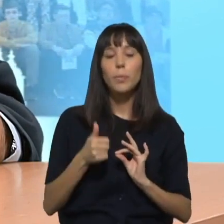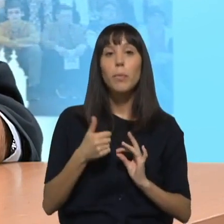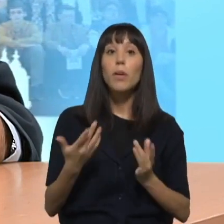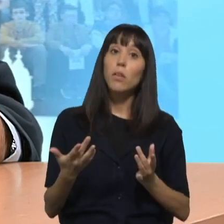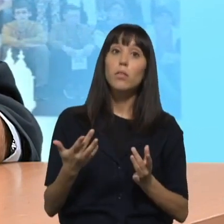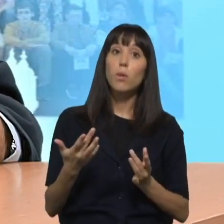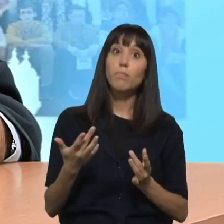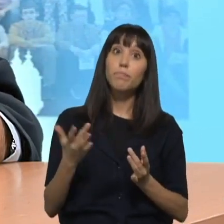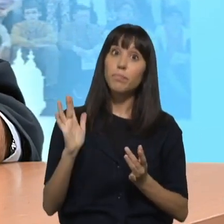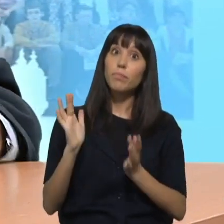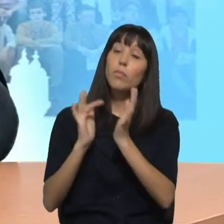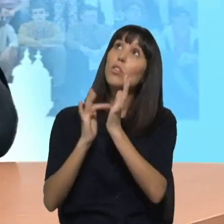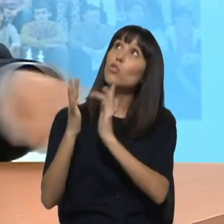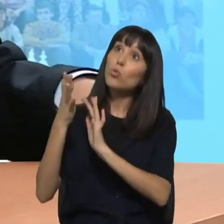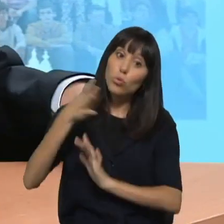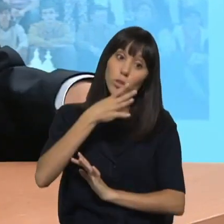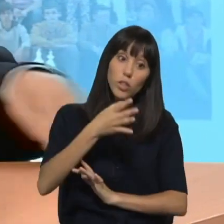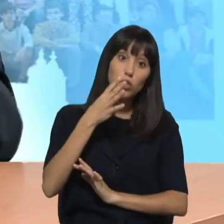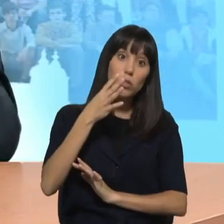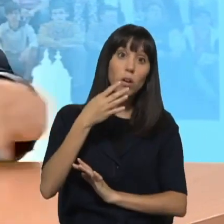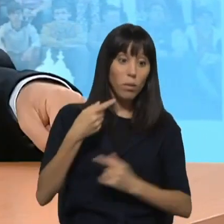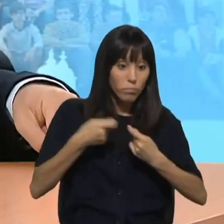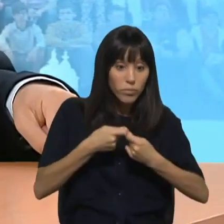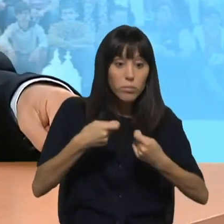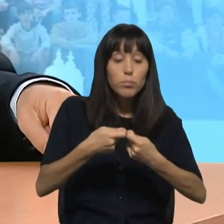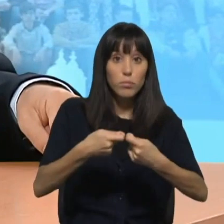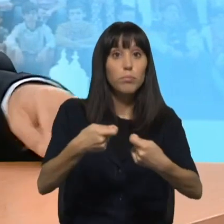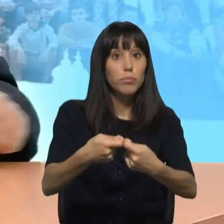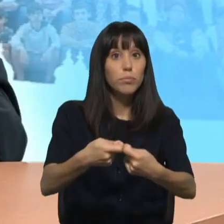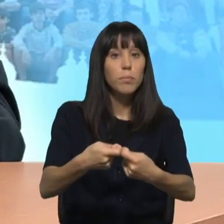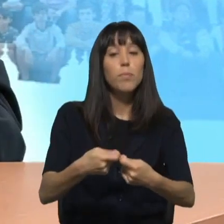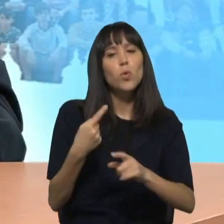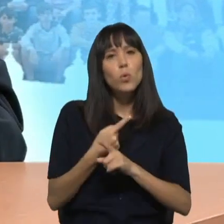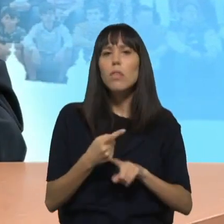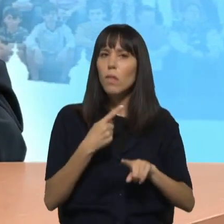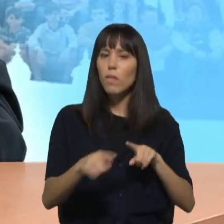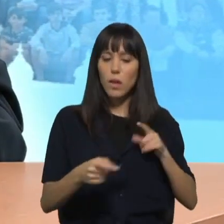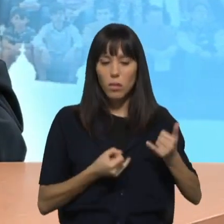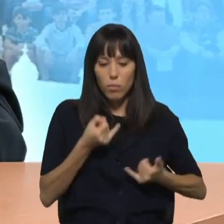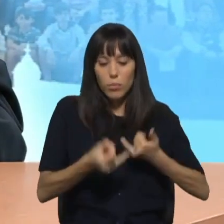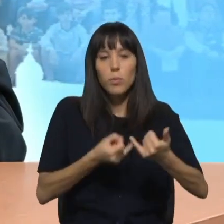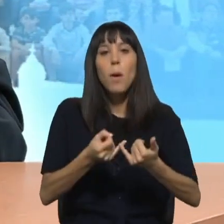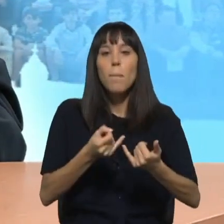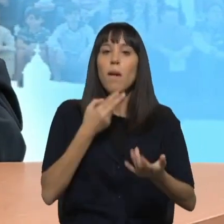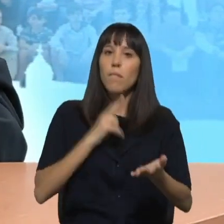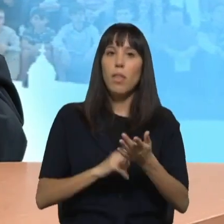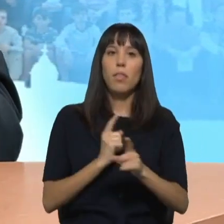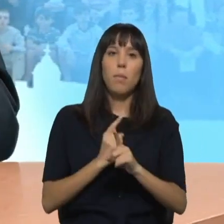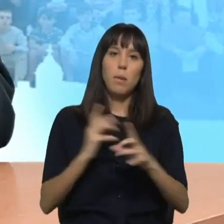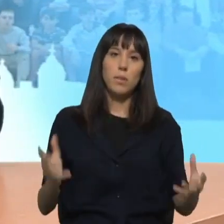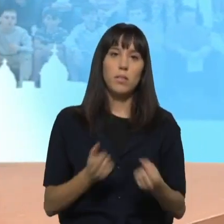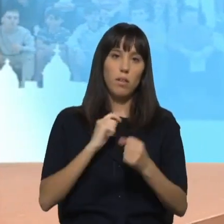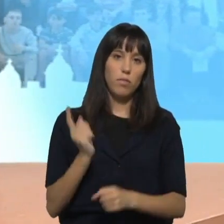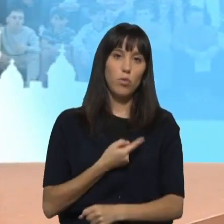tem pertinência para cada momento. São momentos muito diferentes, mas ao mesmo tempo é a mesma verdade que os vai salvar, que é Jesus.